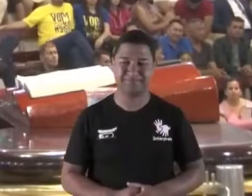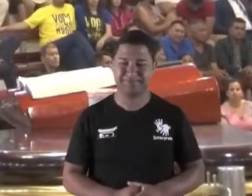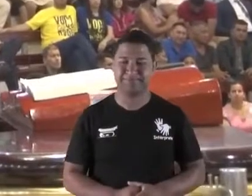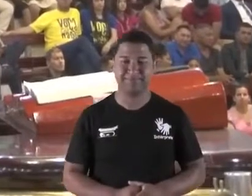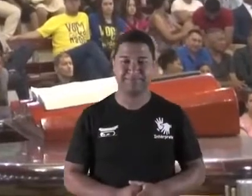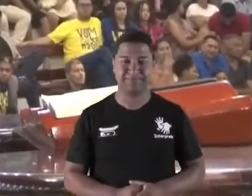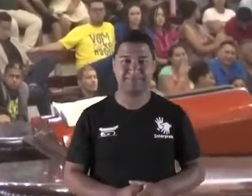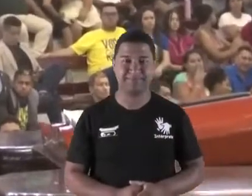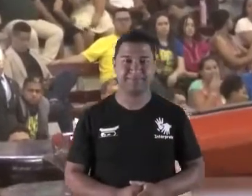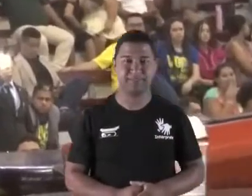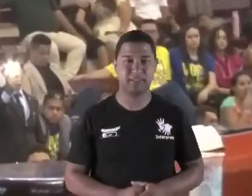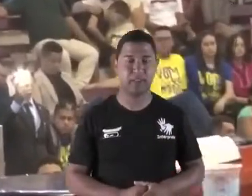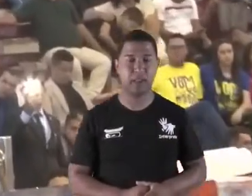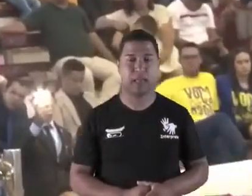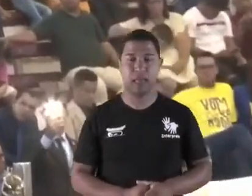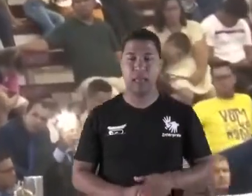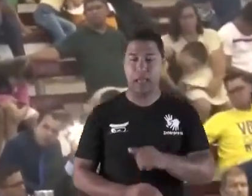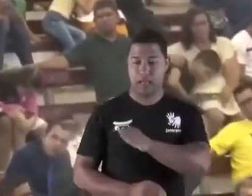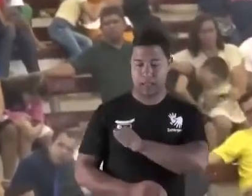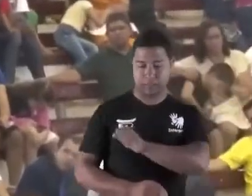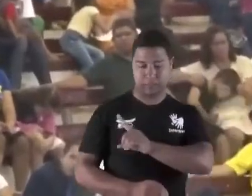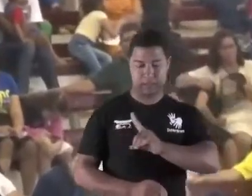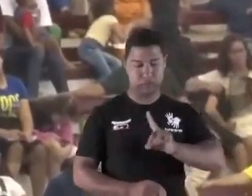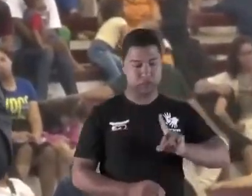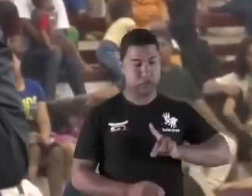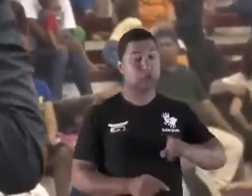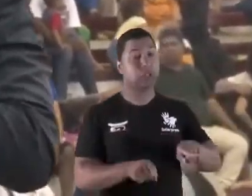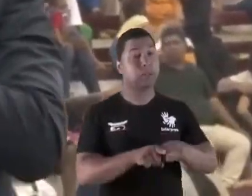A decomademate vai para frente.